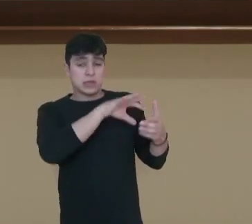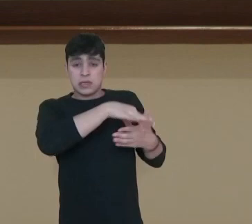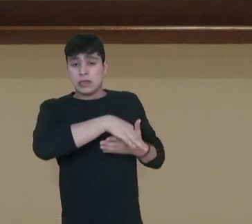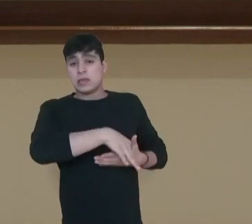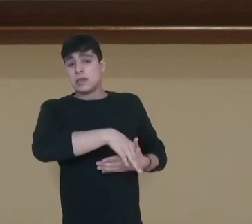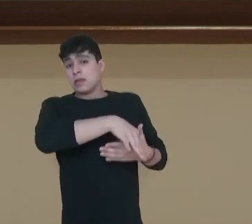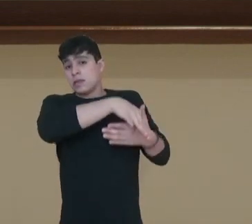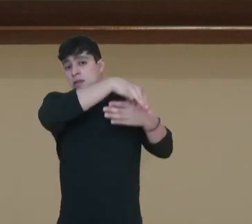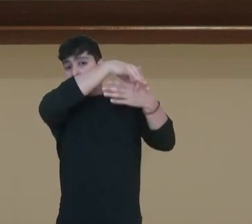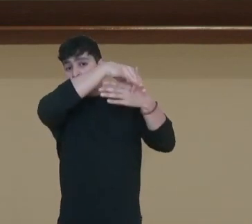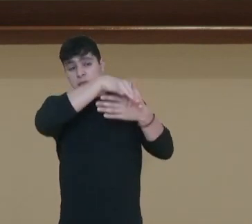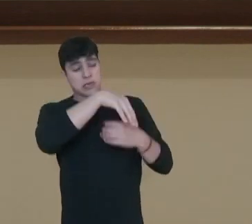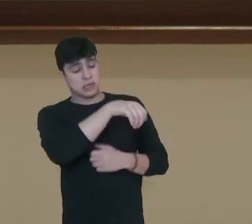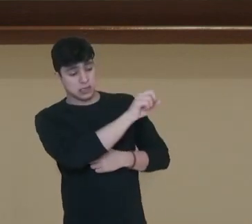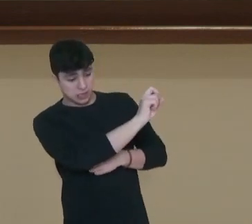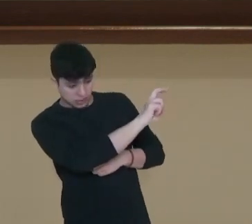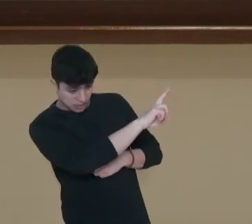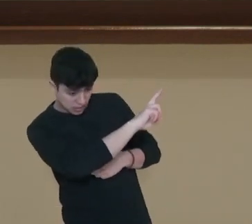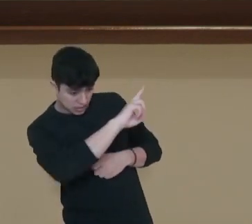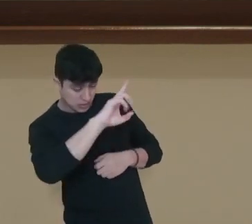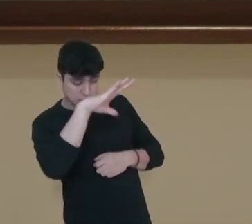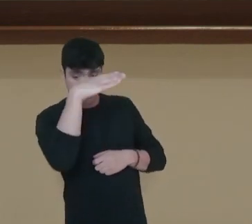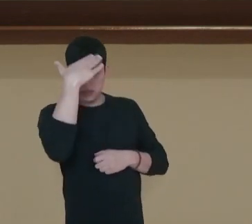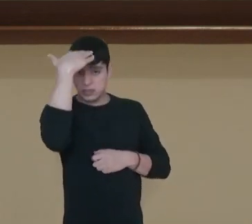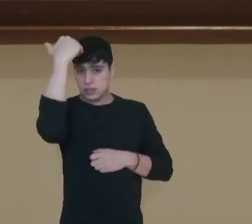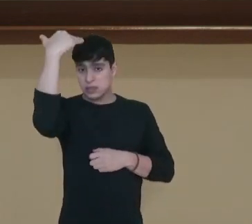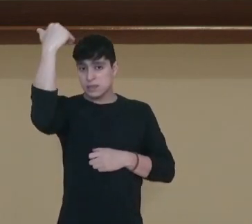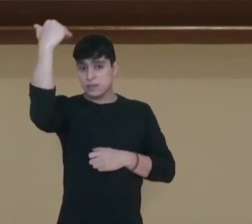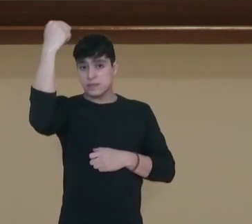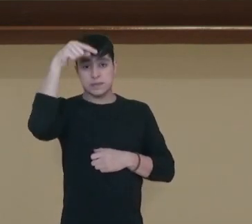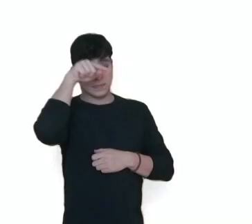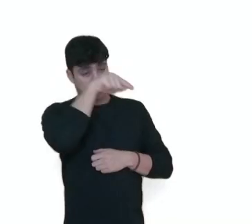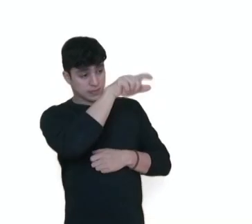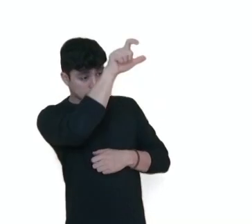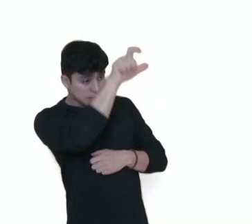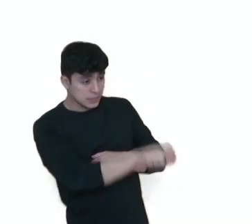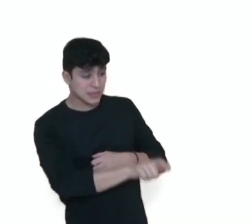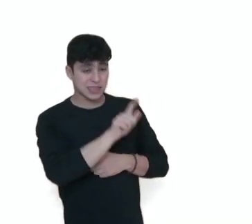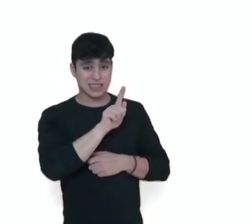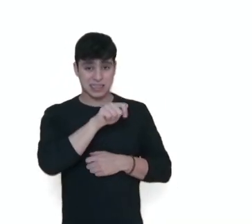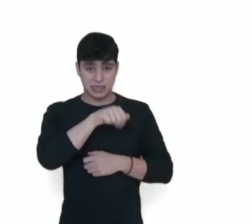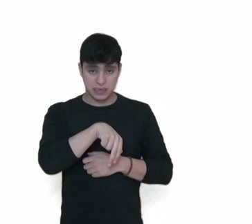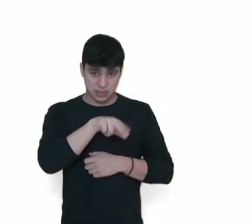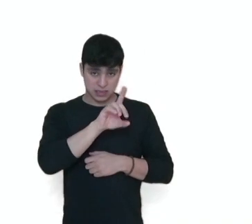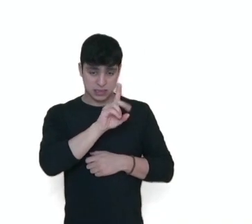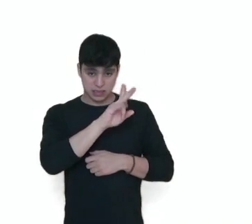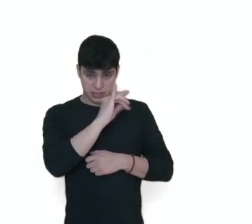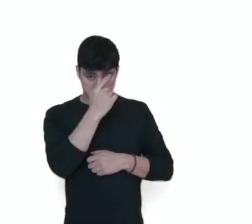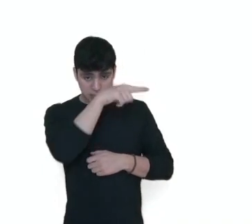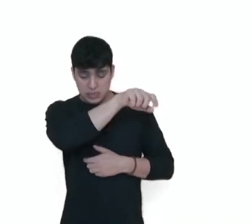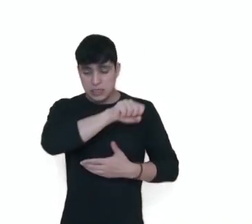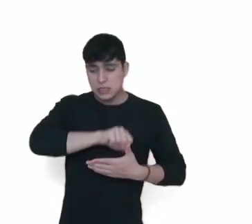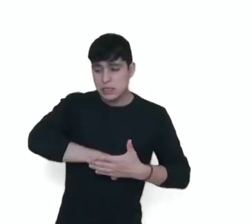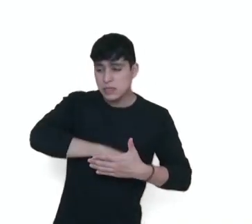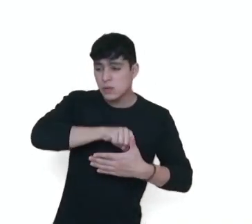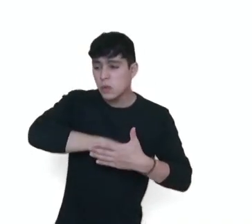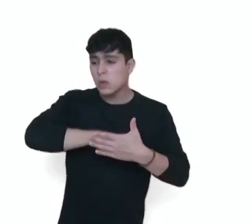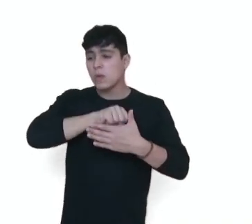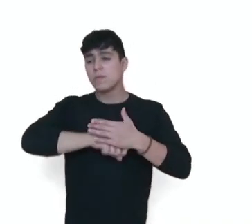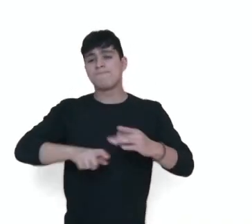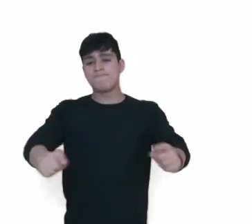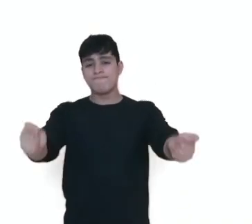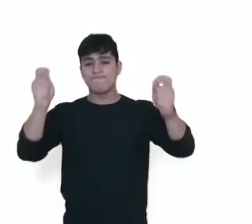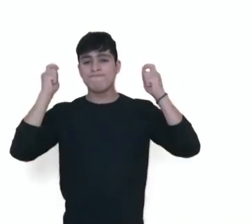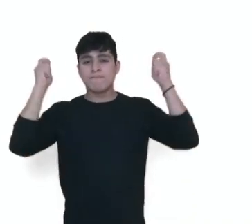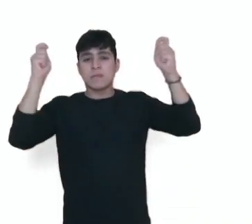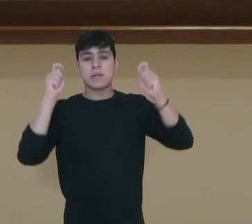se destacar dentro dessa luta. E nós vamos ver que o Gandhi, ele, apesar de lutar muito por essa